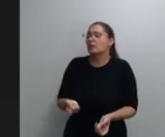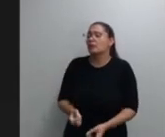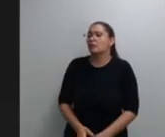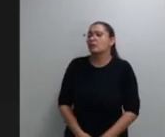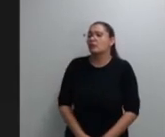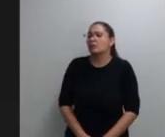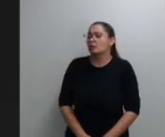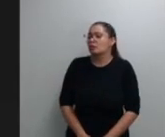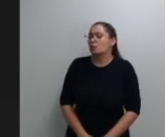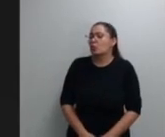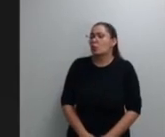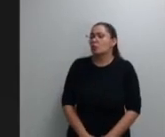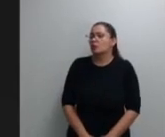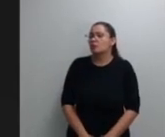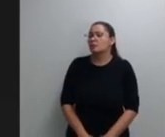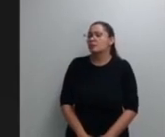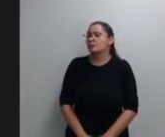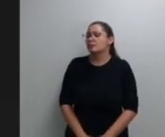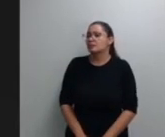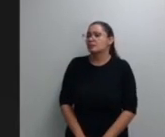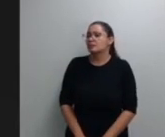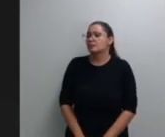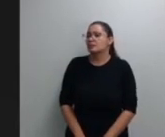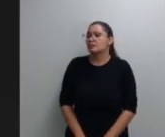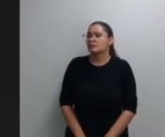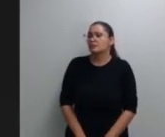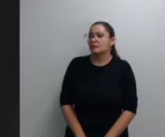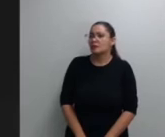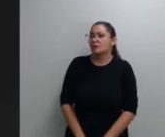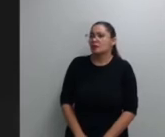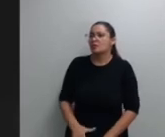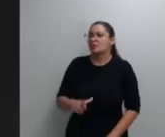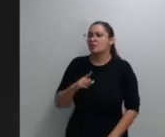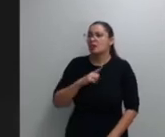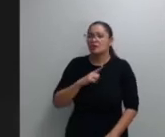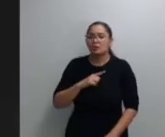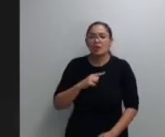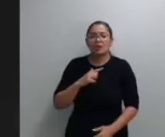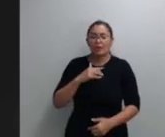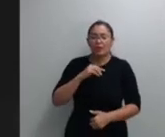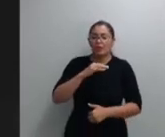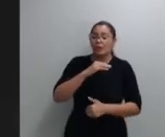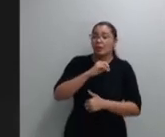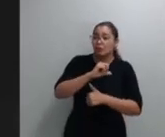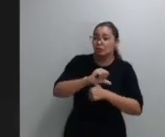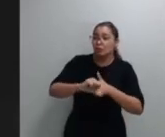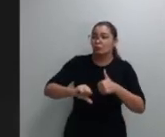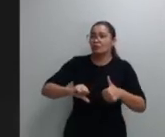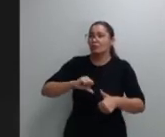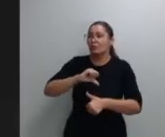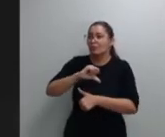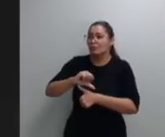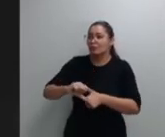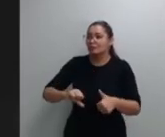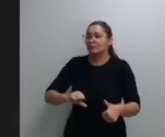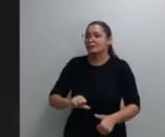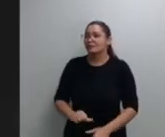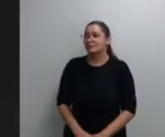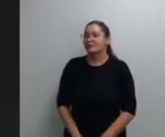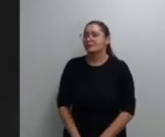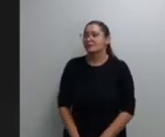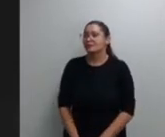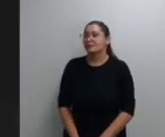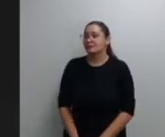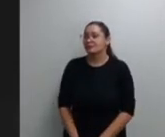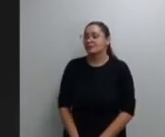momento em que o certame já estava em desenvolvimento inclusive com fases concluídas quer dizer a fase